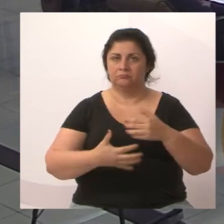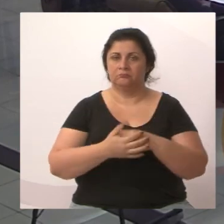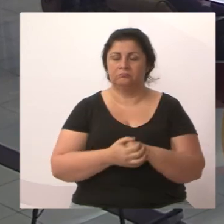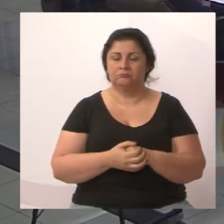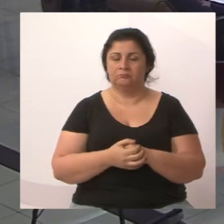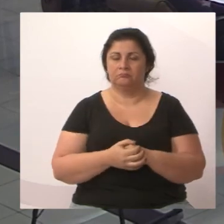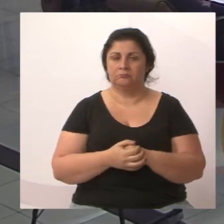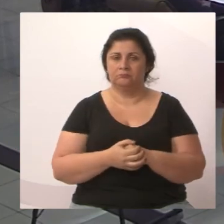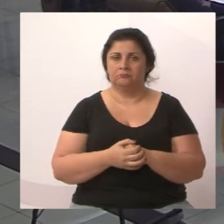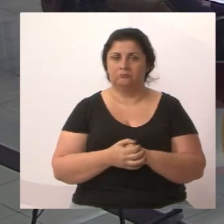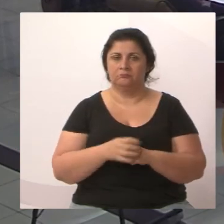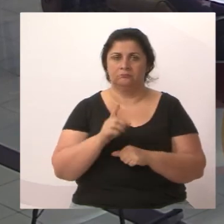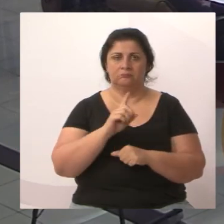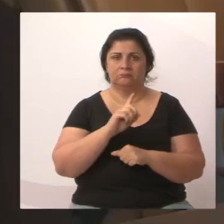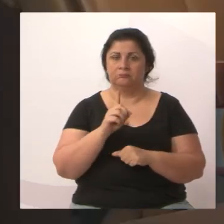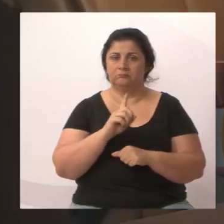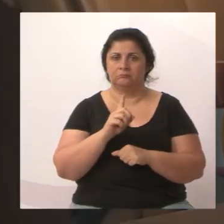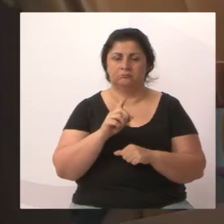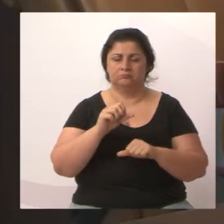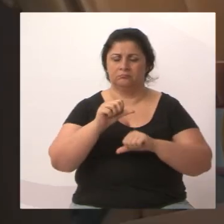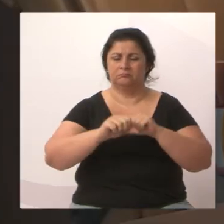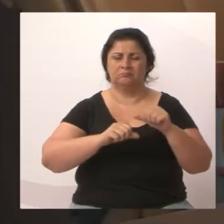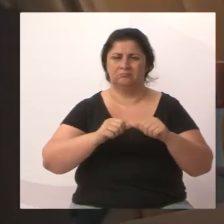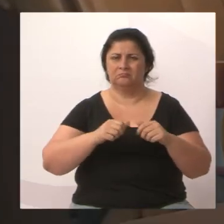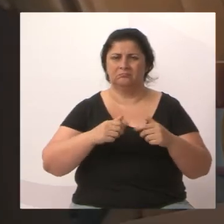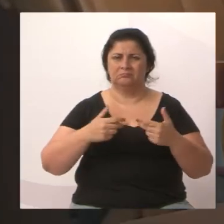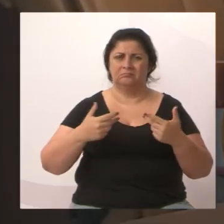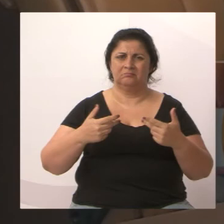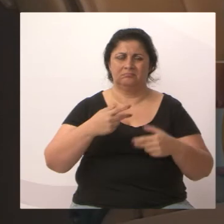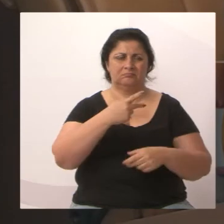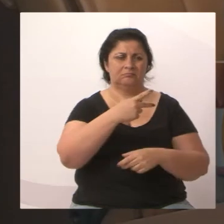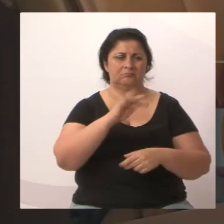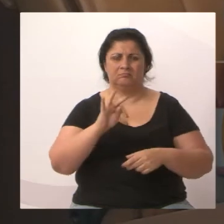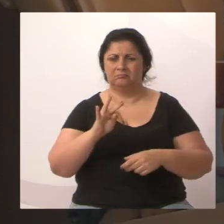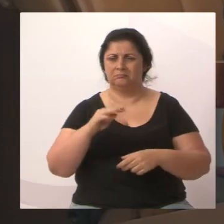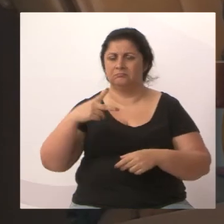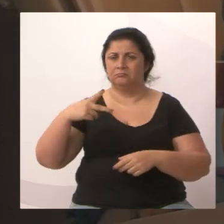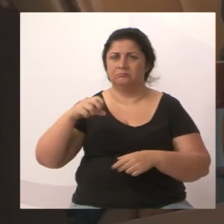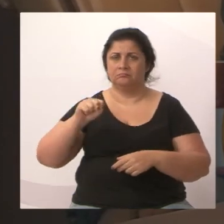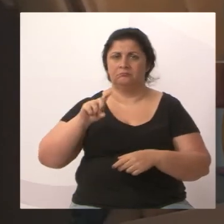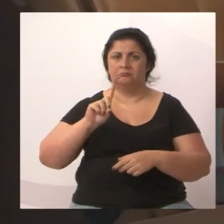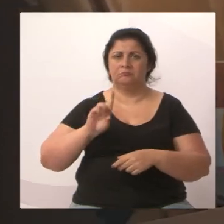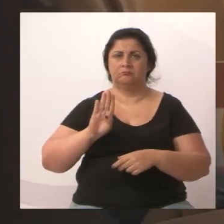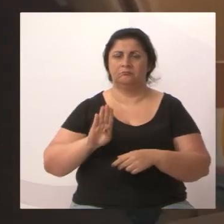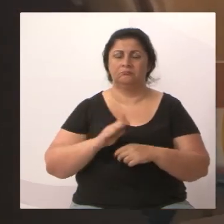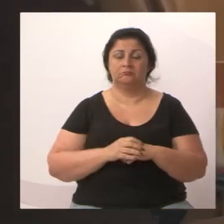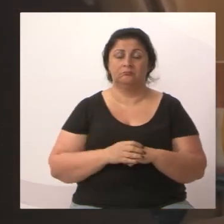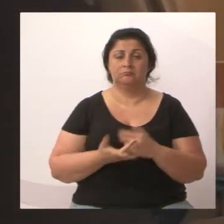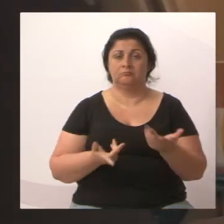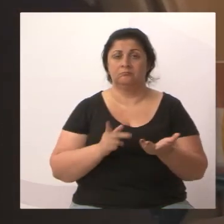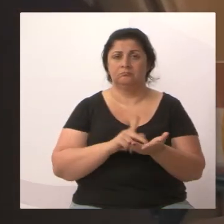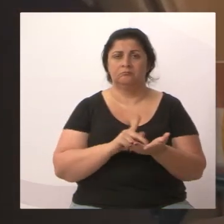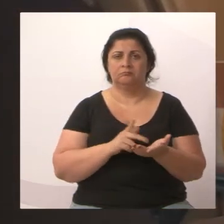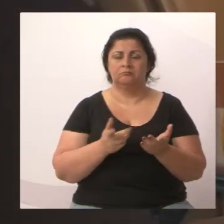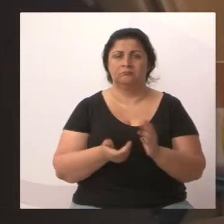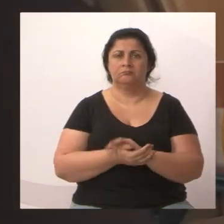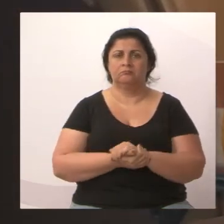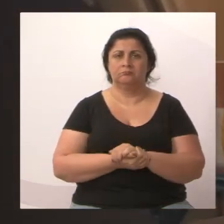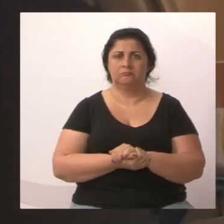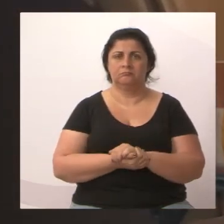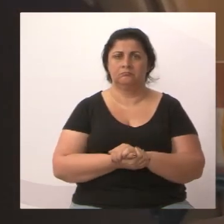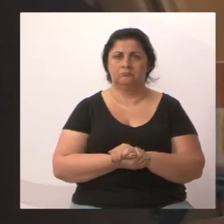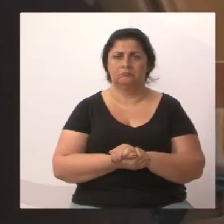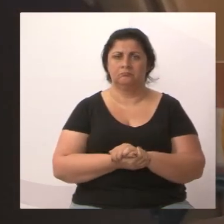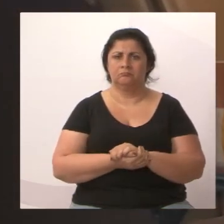que não se trata de uma polarização política aqui, PT e PSDB. Na verdade, foi